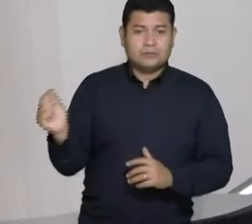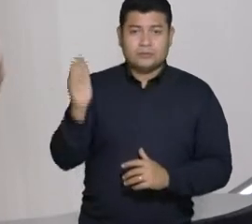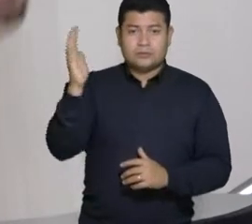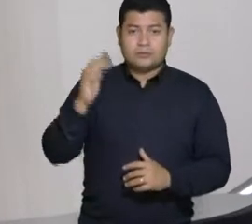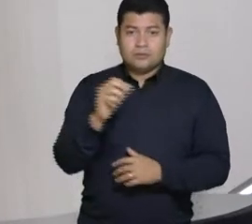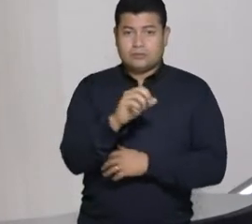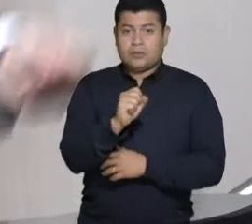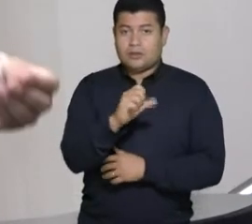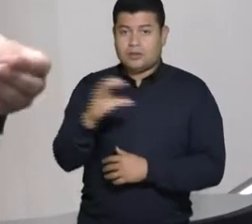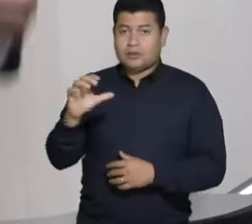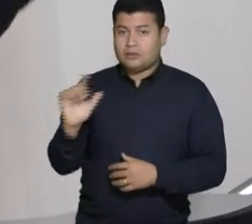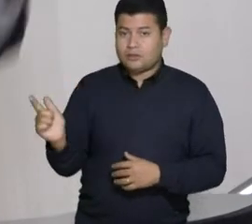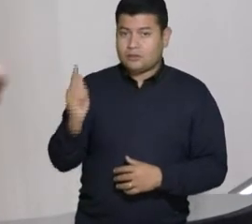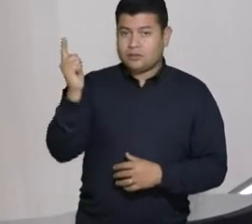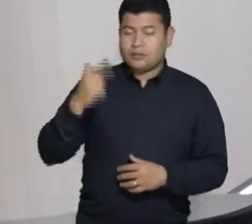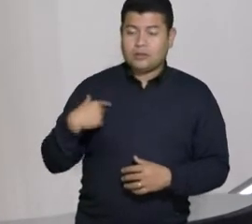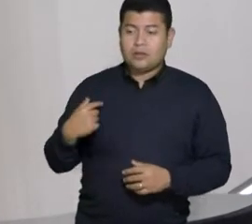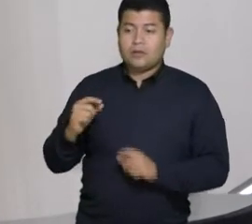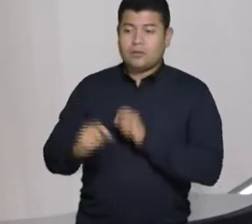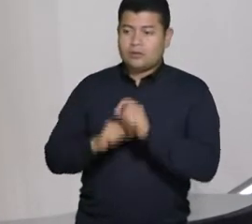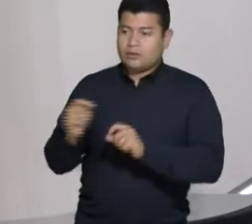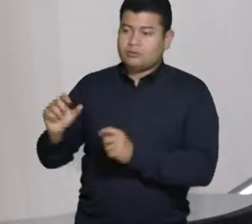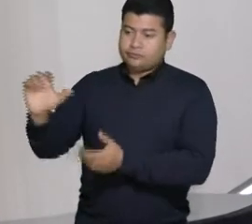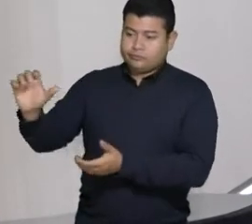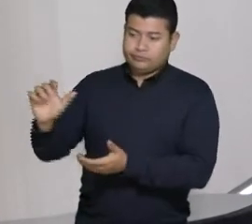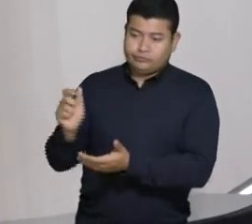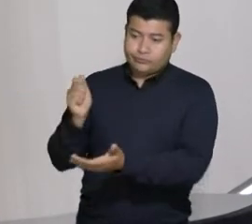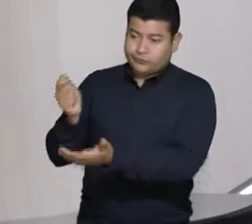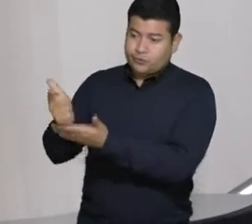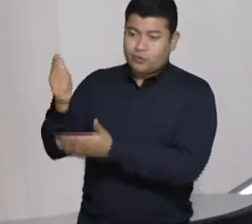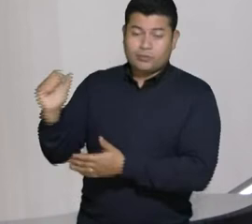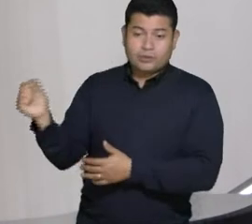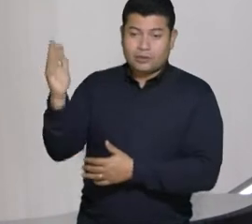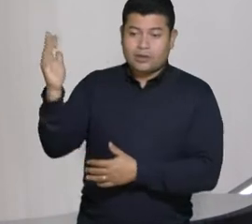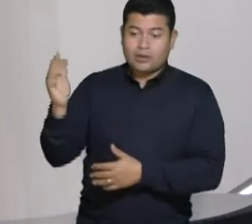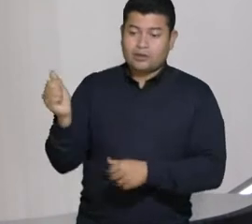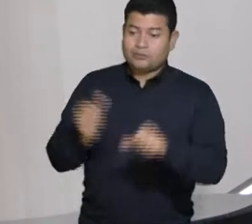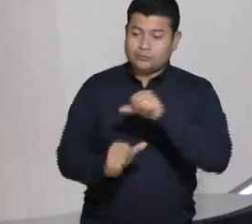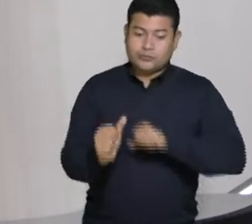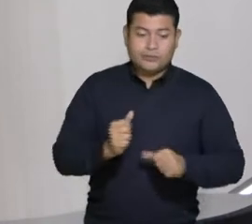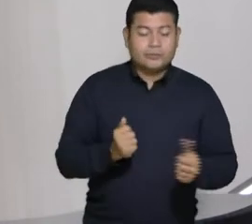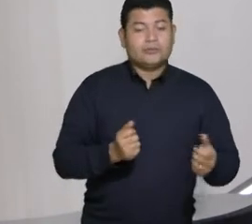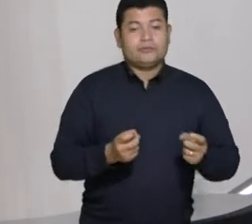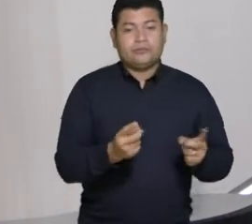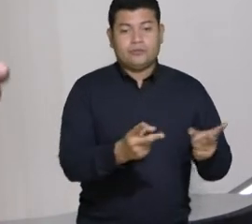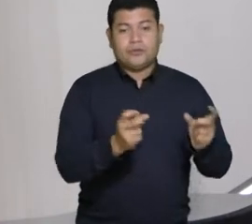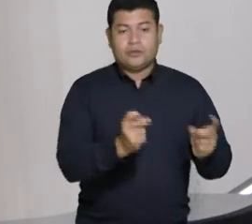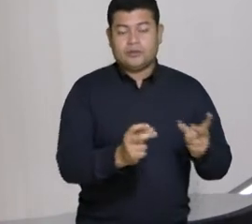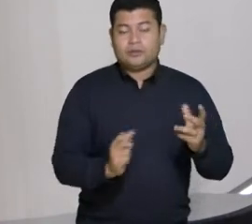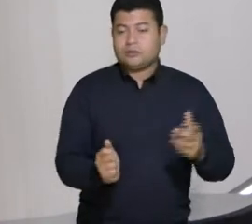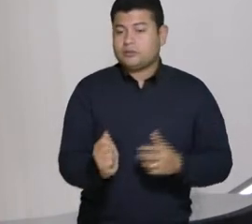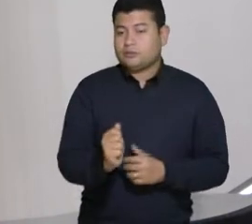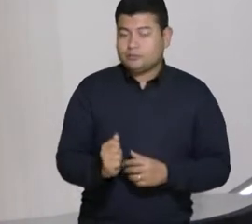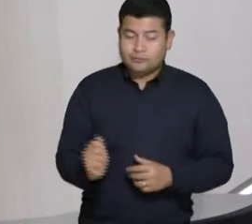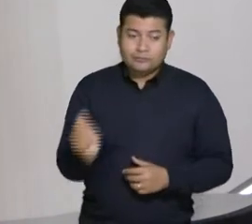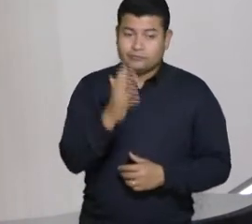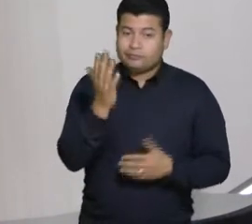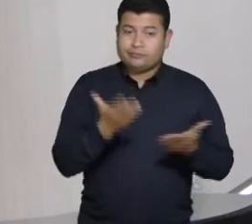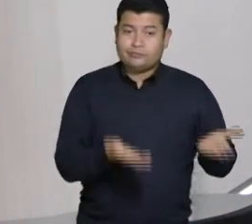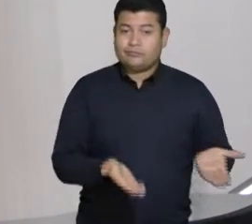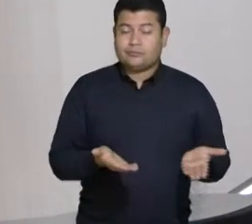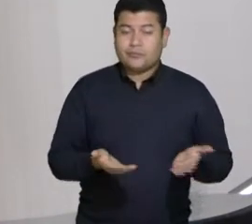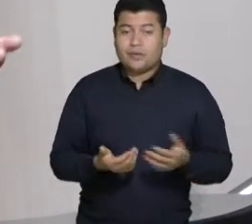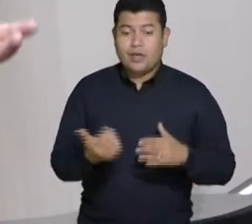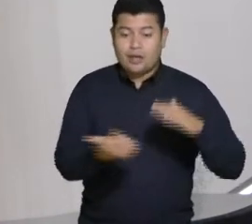SC gás que Repassa altos custos com uma carga tributária elevada também a indústria que não está mais dando conta de